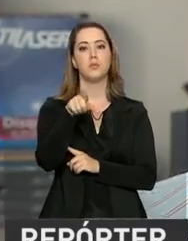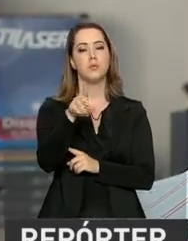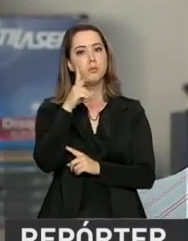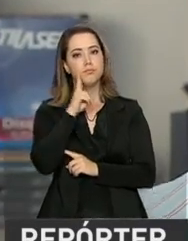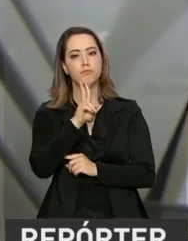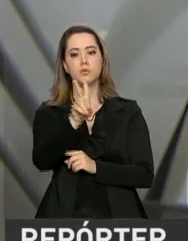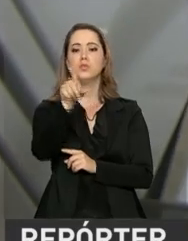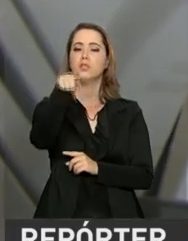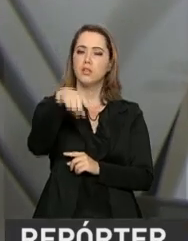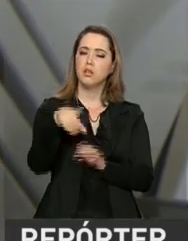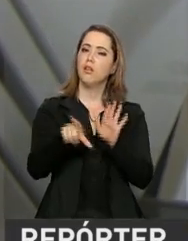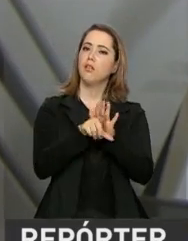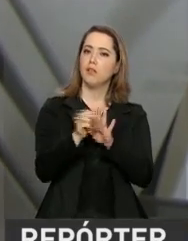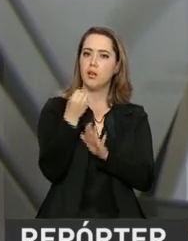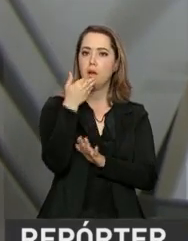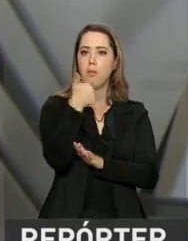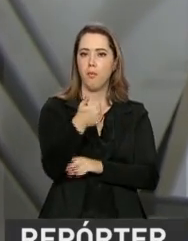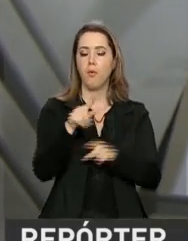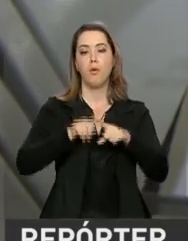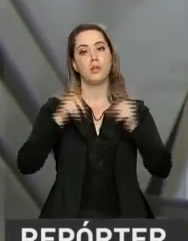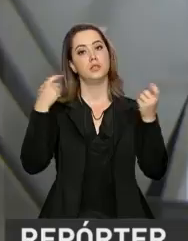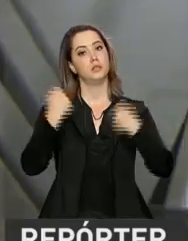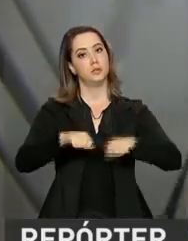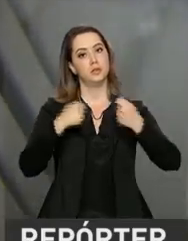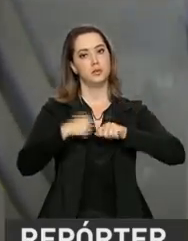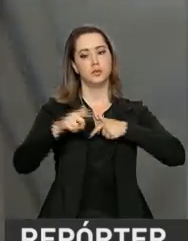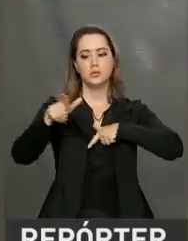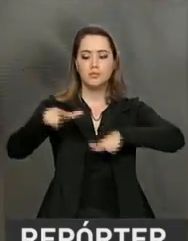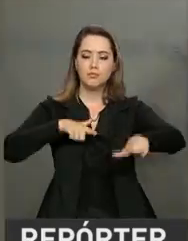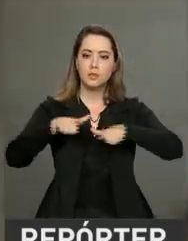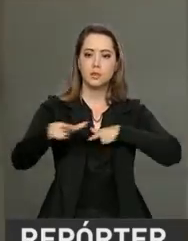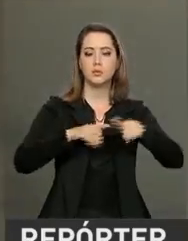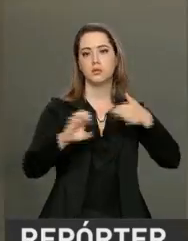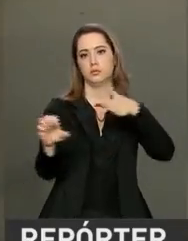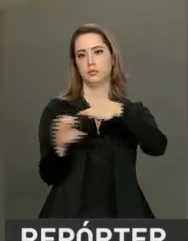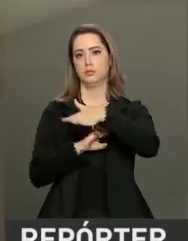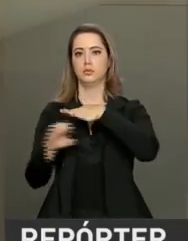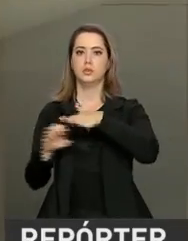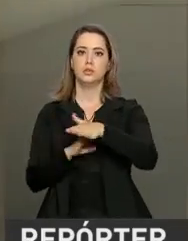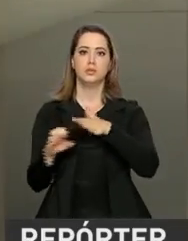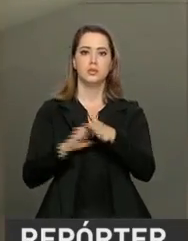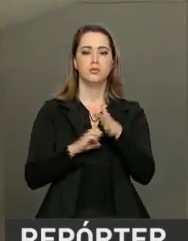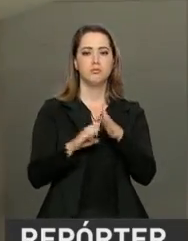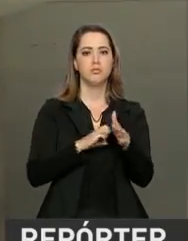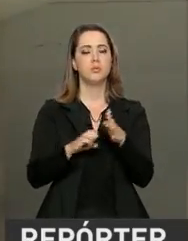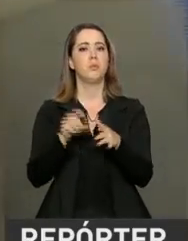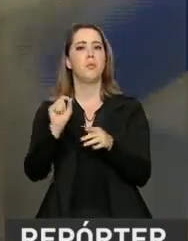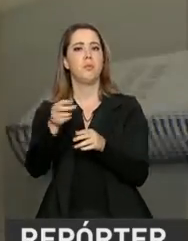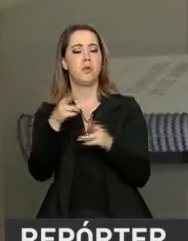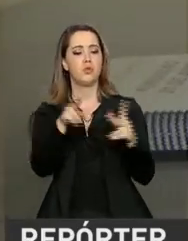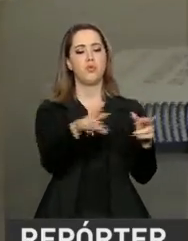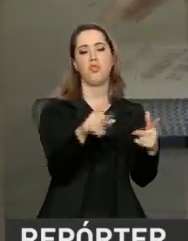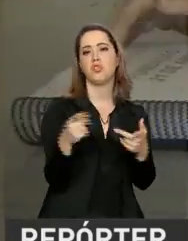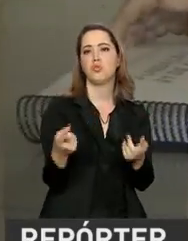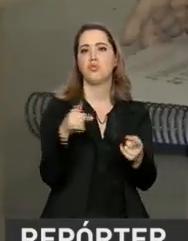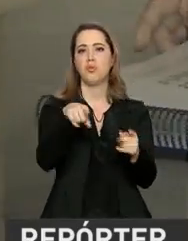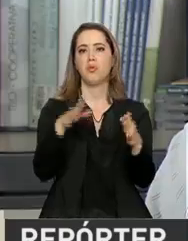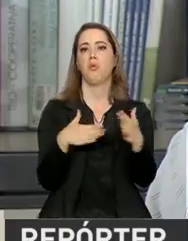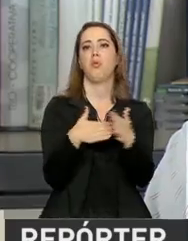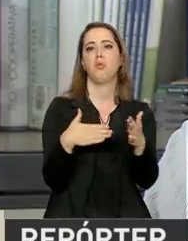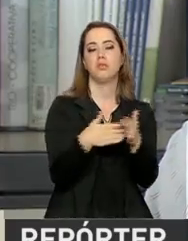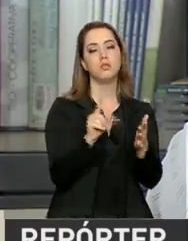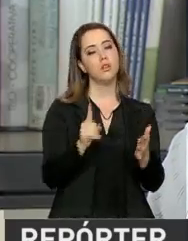lei é positivo Mas ainda é Preciso fazer um trabalho com as empresas para que as diferenças não sejam vistas como limitações